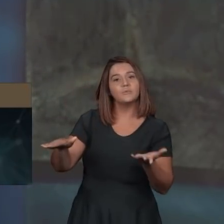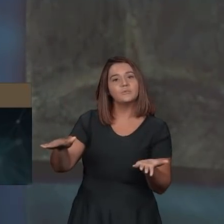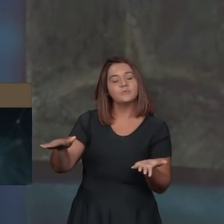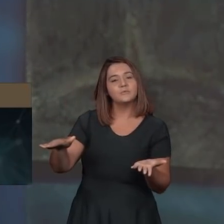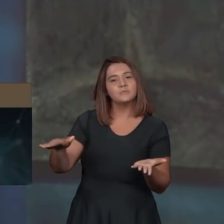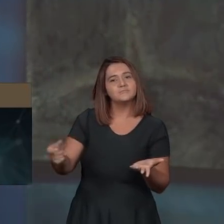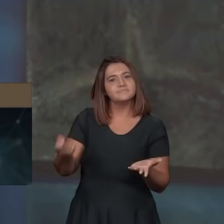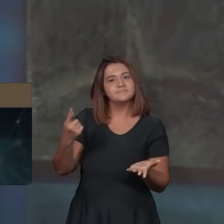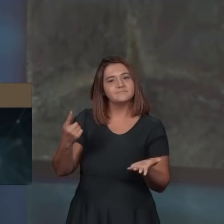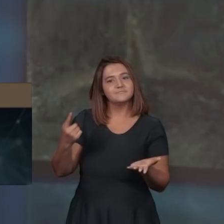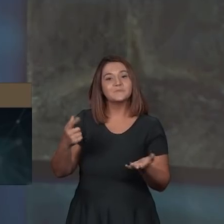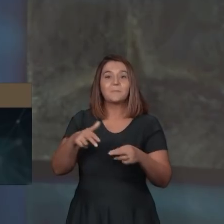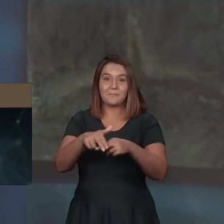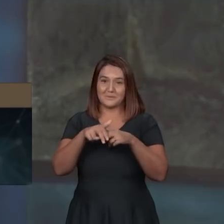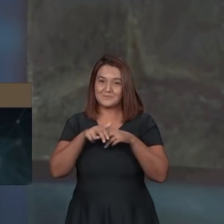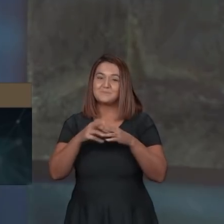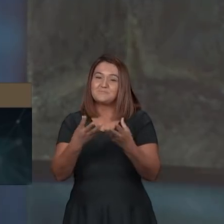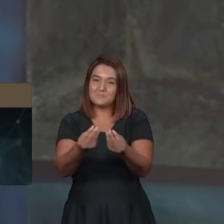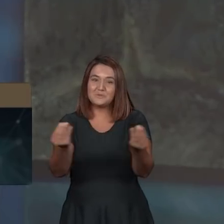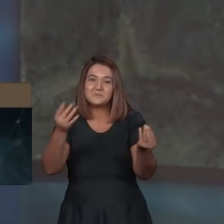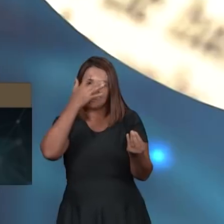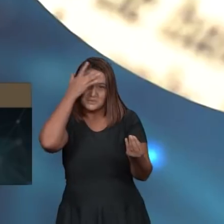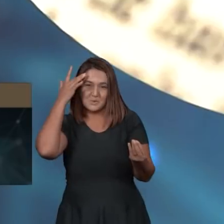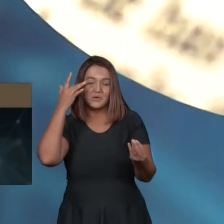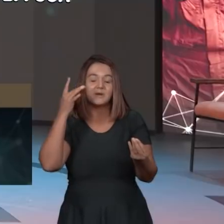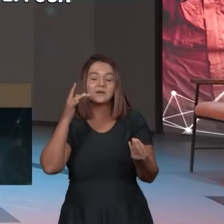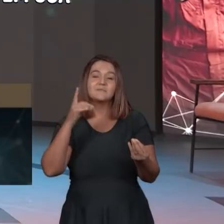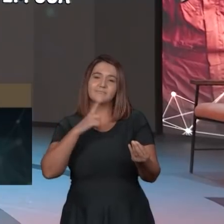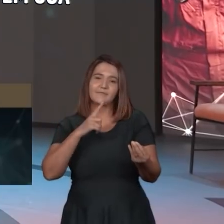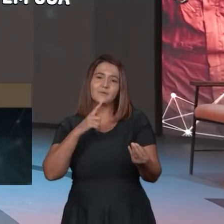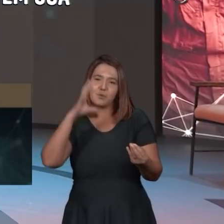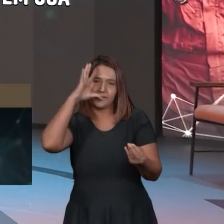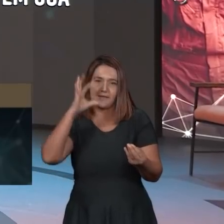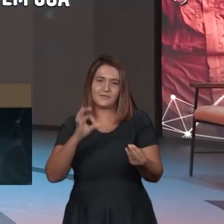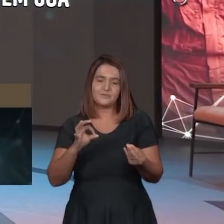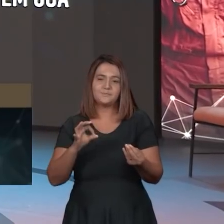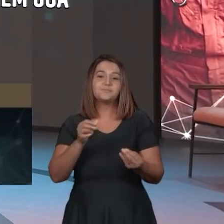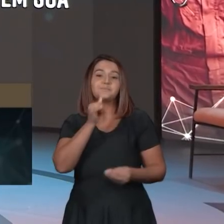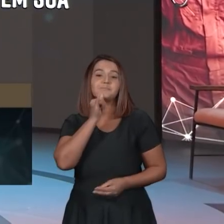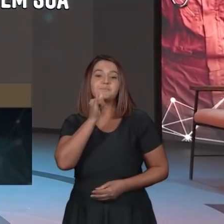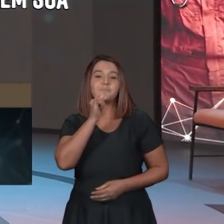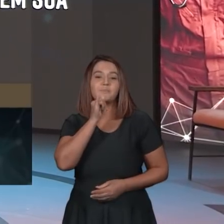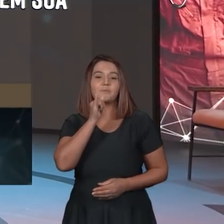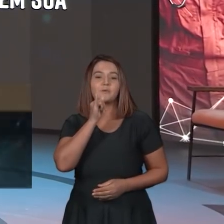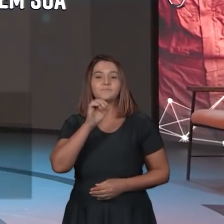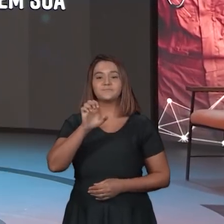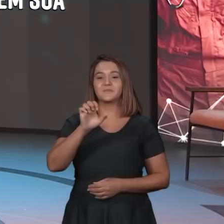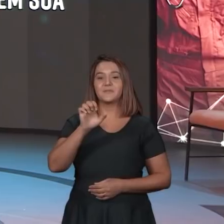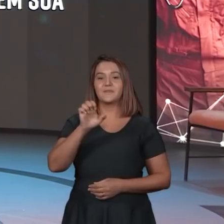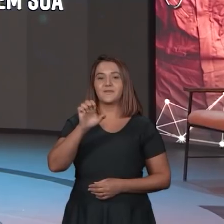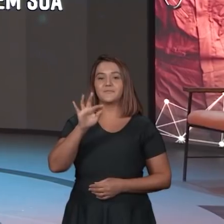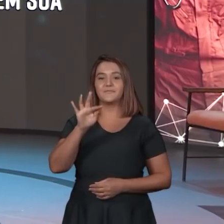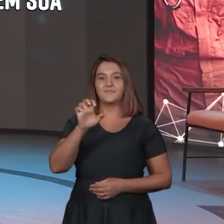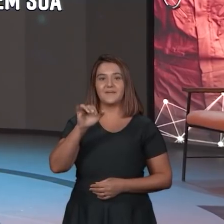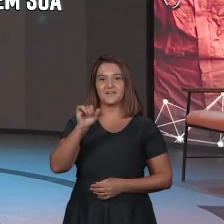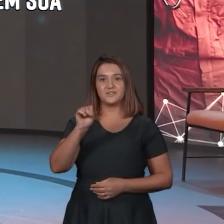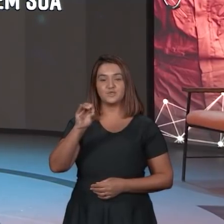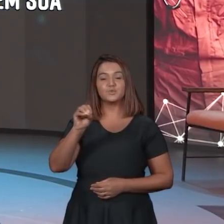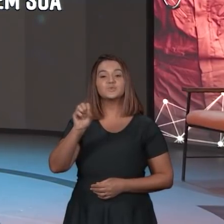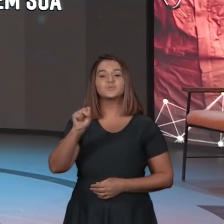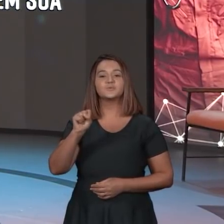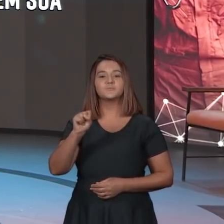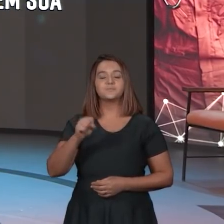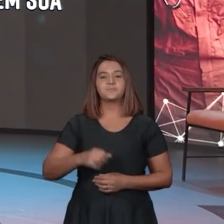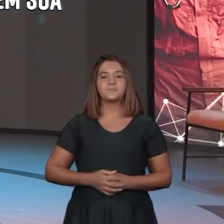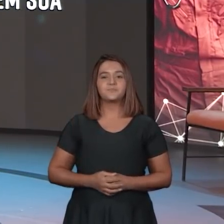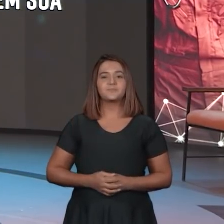gente pensa que não existe livre-arbítrio. O texto é esse aqui, Efésios capítulo 1, versículos 13 e 4. Bendito seja o